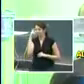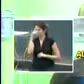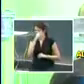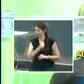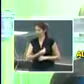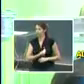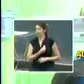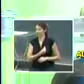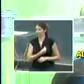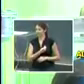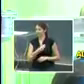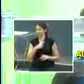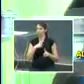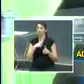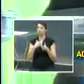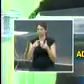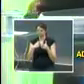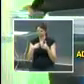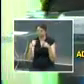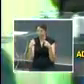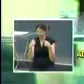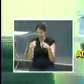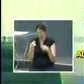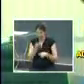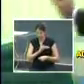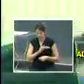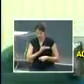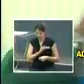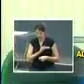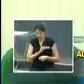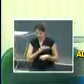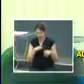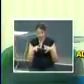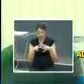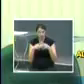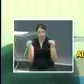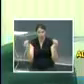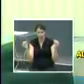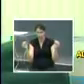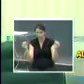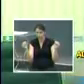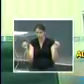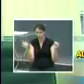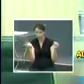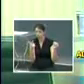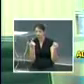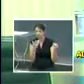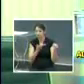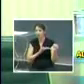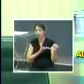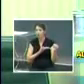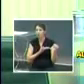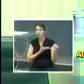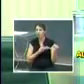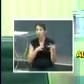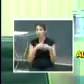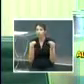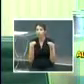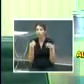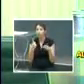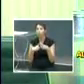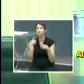no momento que você mais precisará dele, pela permissão de Deus, ele vai fechar a porta para